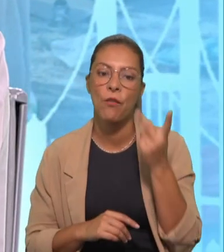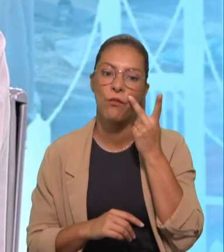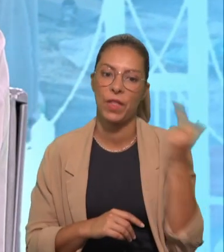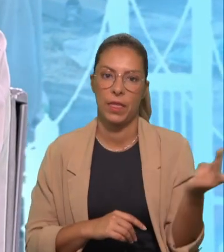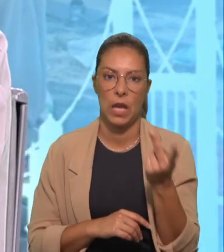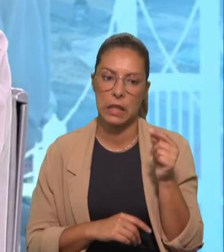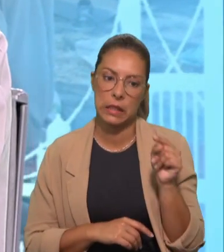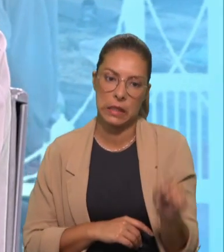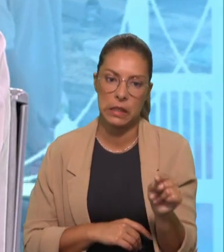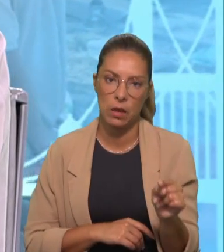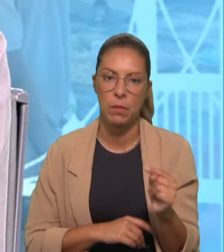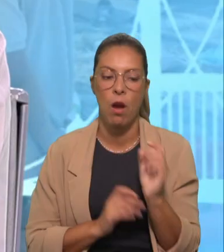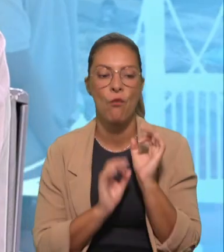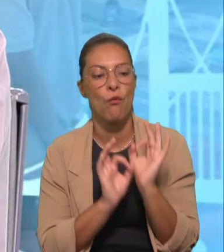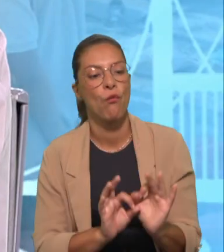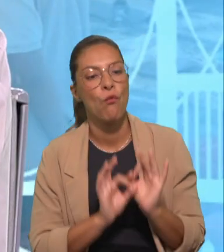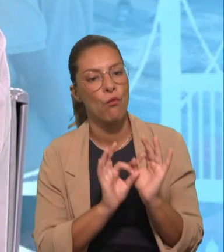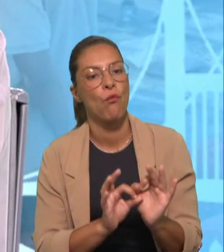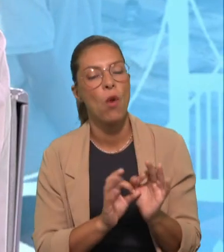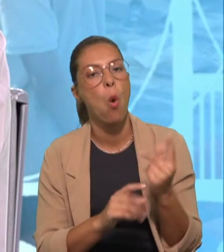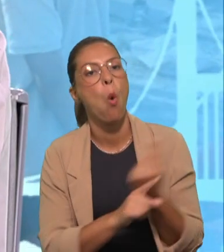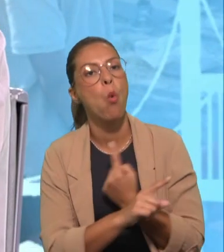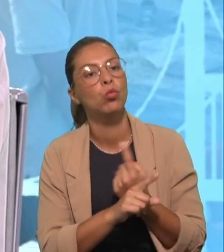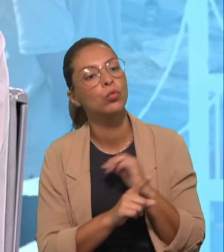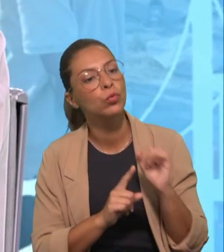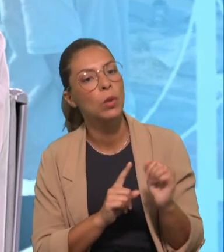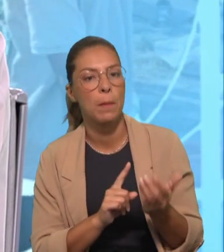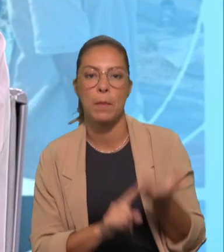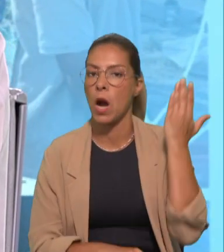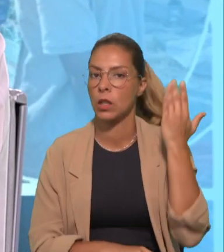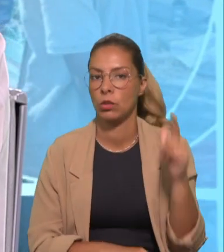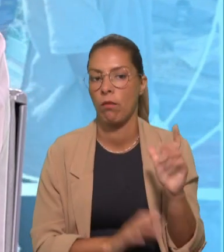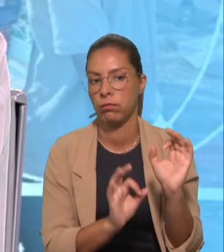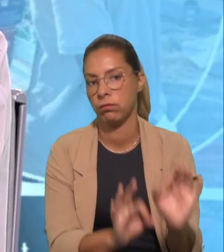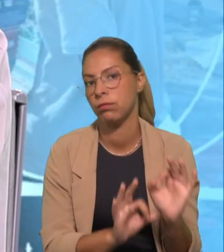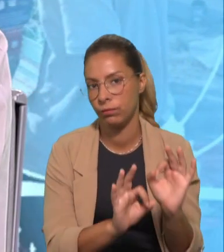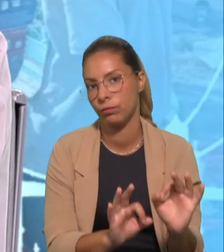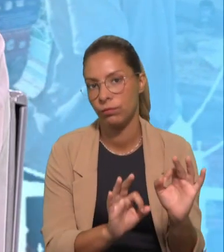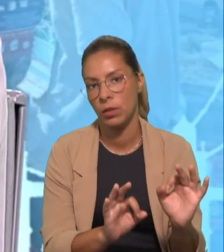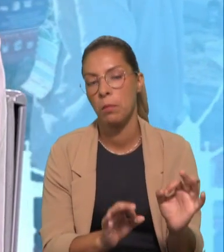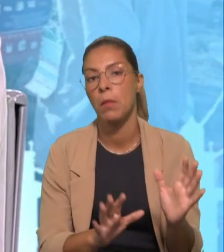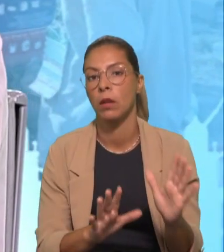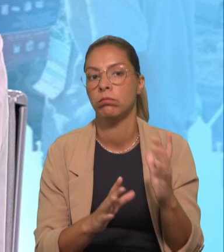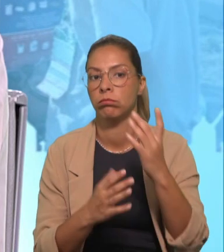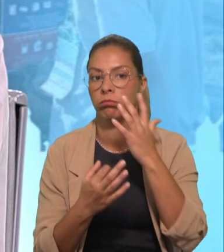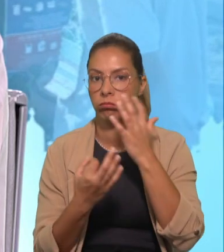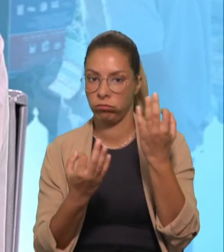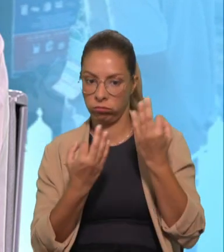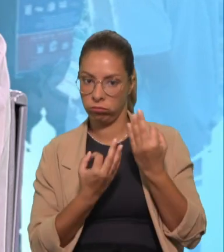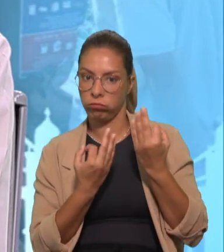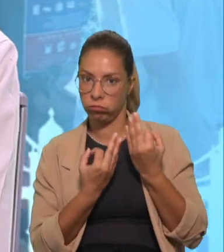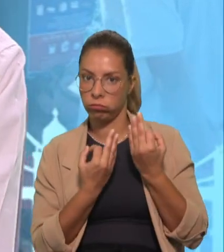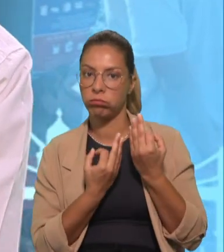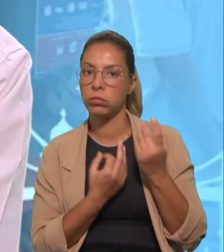que cuidar das suas próprias coisas, mas descobrirem-se numa posição em que também cuidam e em que